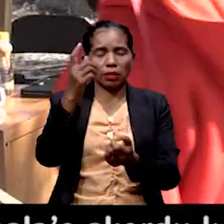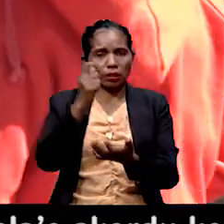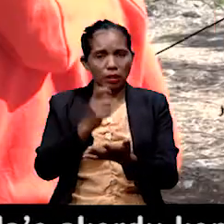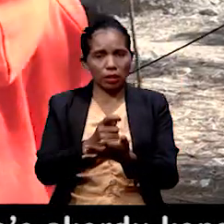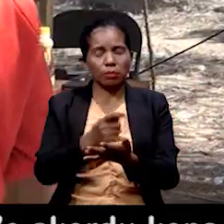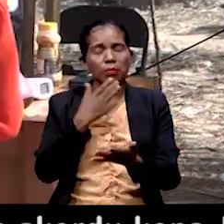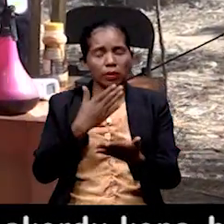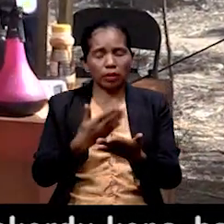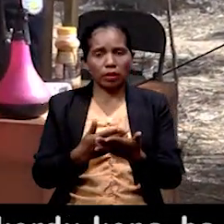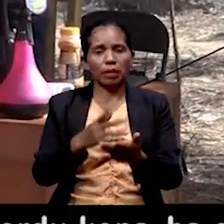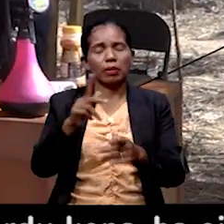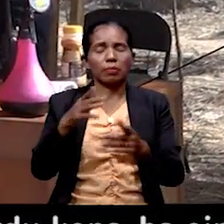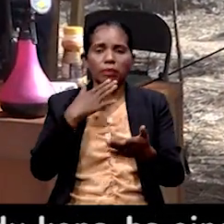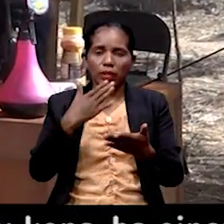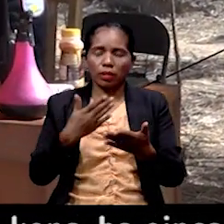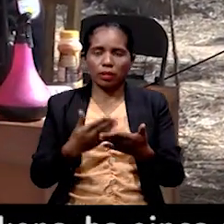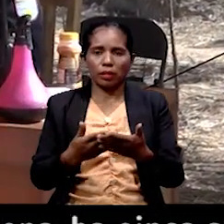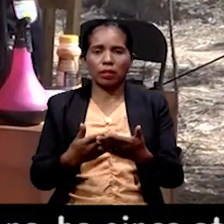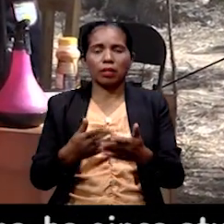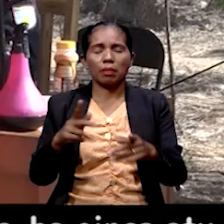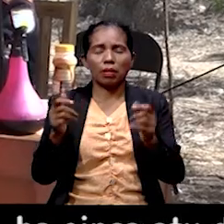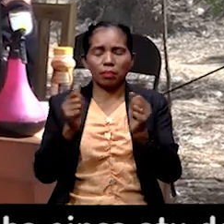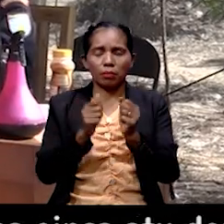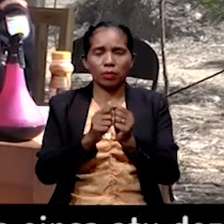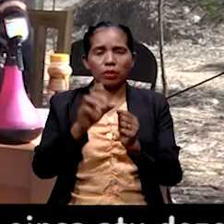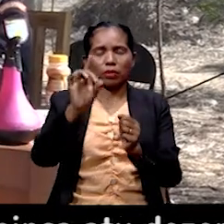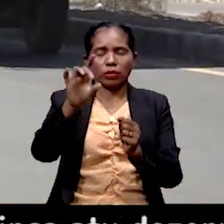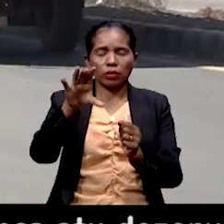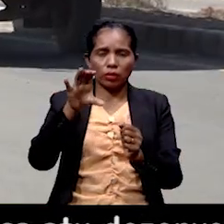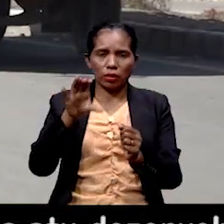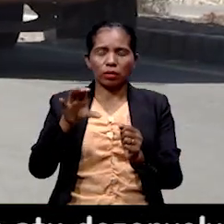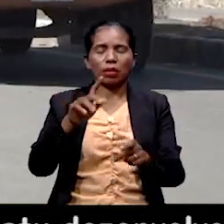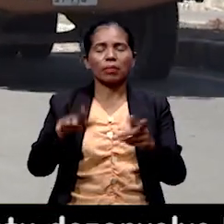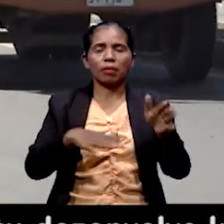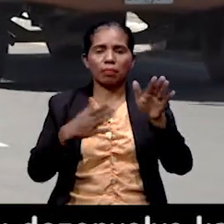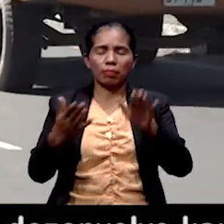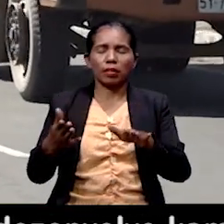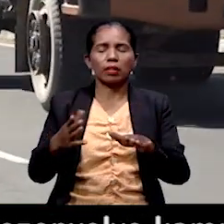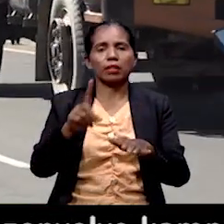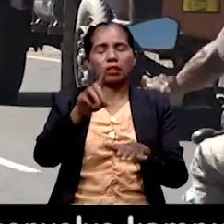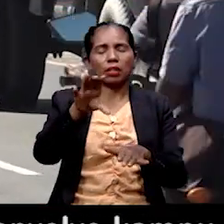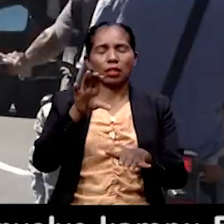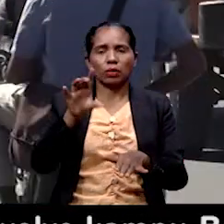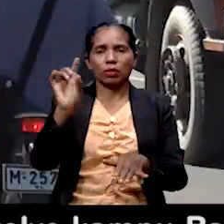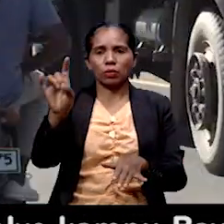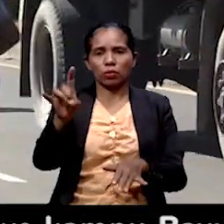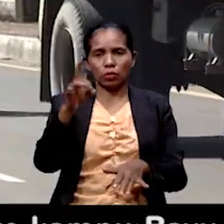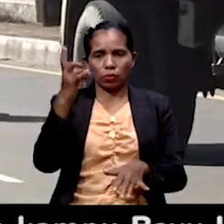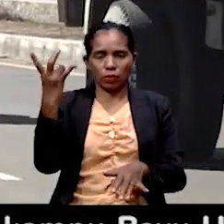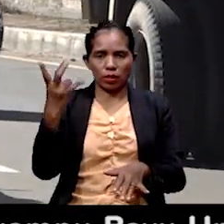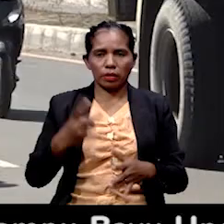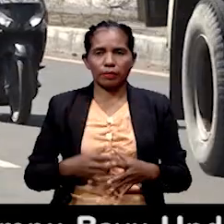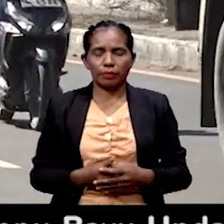rihun sanur singwalu resim, caso ativo atus hito resin, no caso óbito atus ida sanur resin hito. Agustin da